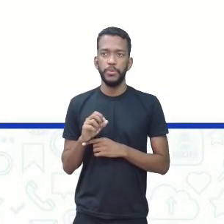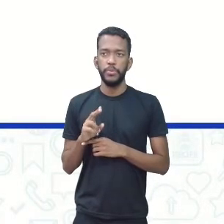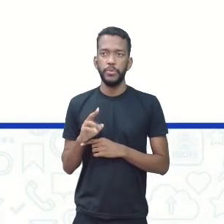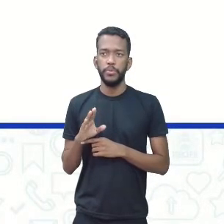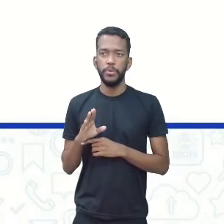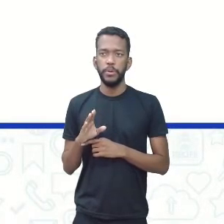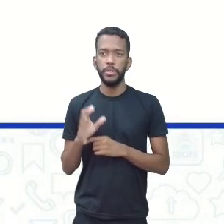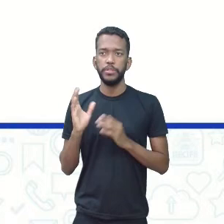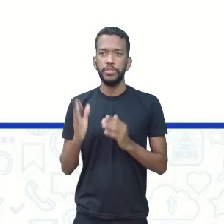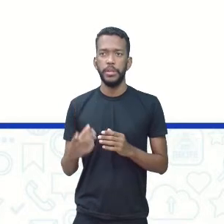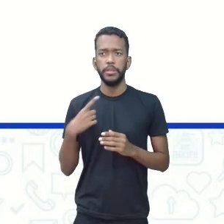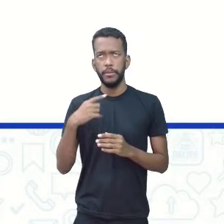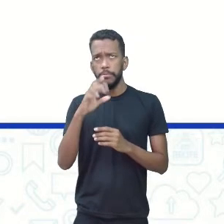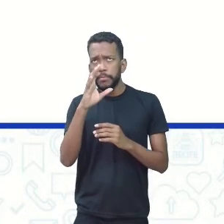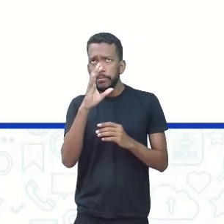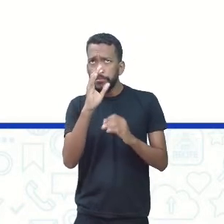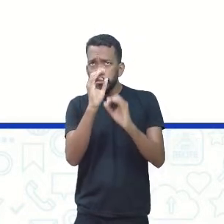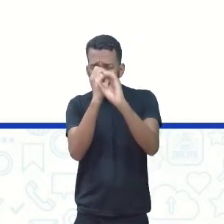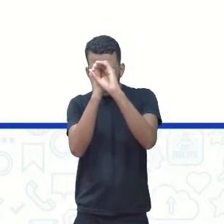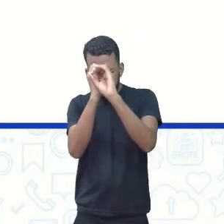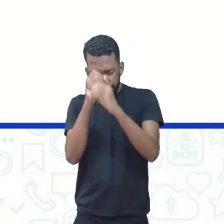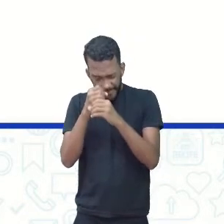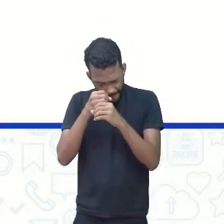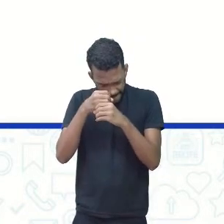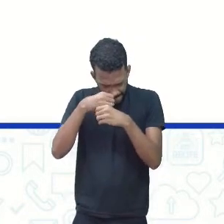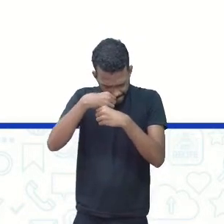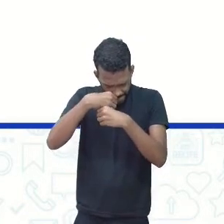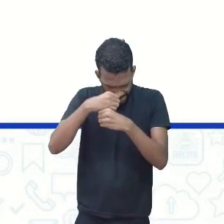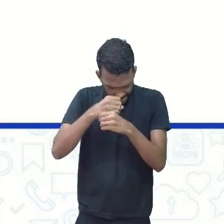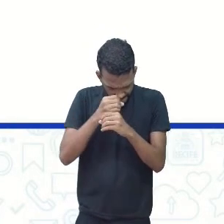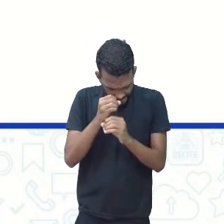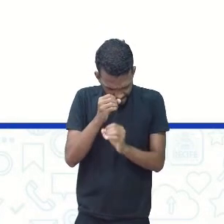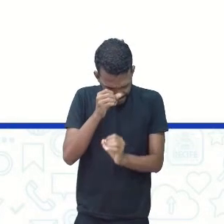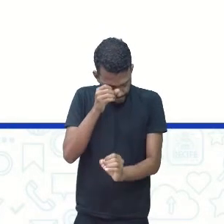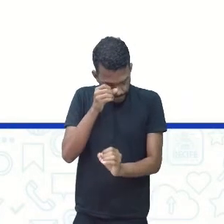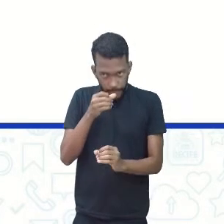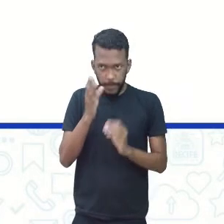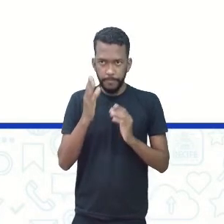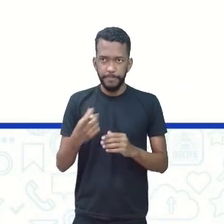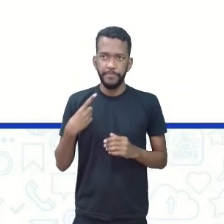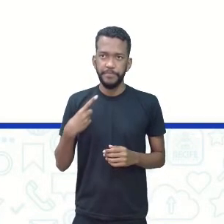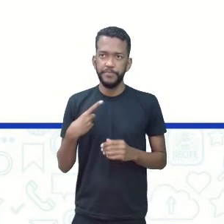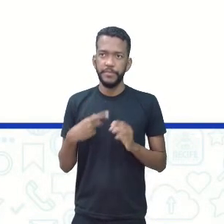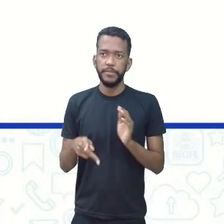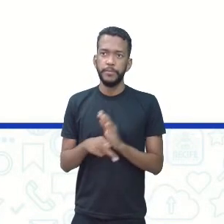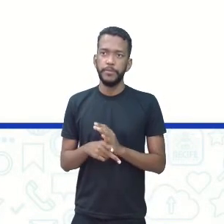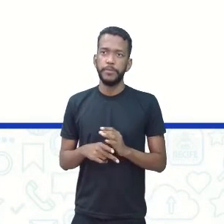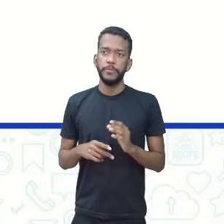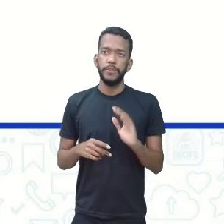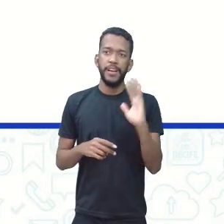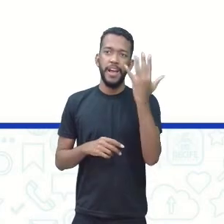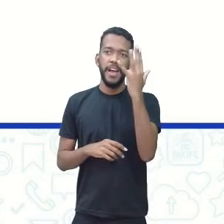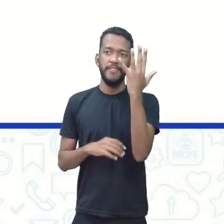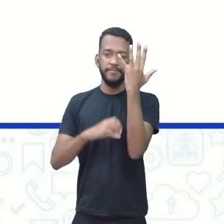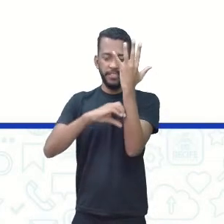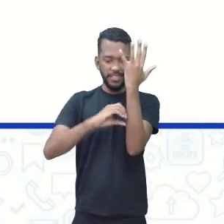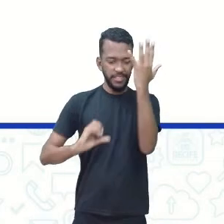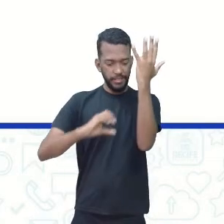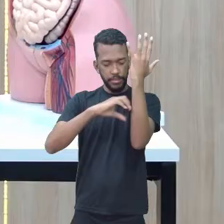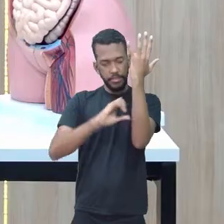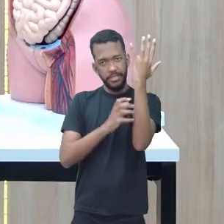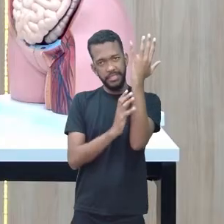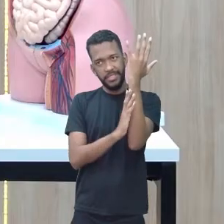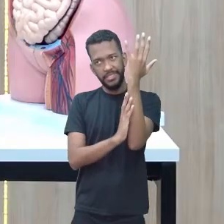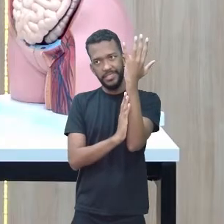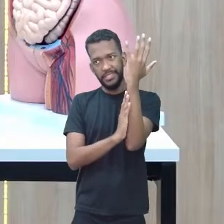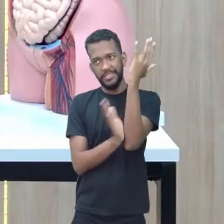que estava na sua mesa. Porém, Robert Hooke retirou cascas de árvore e a casca de árvore